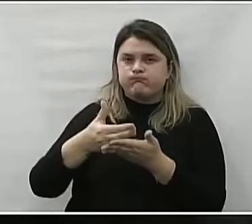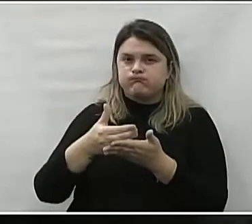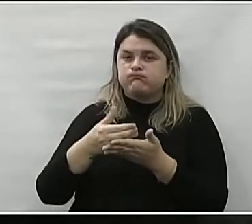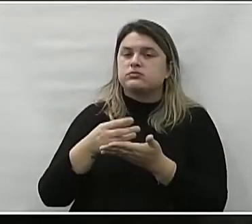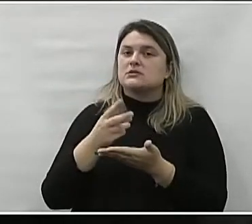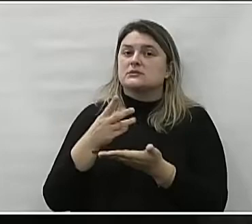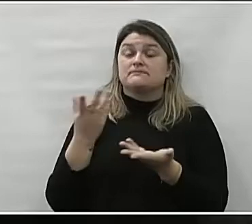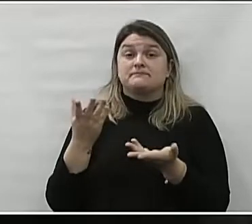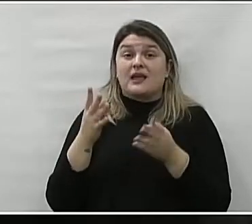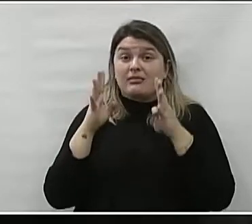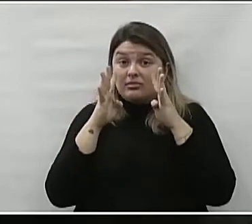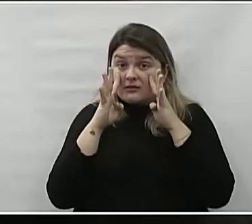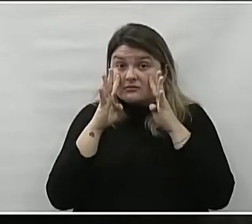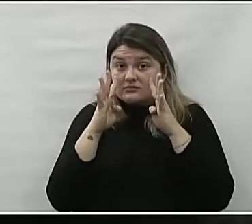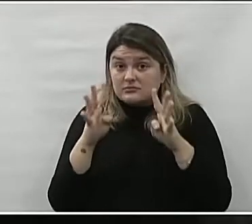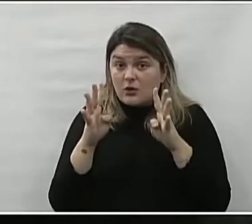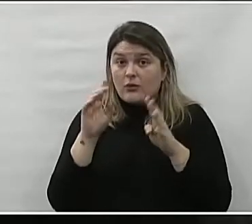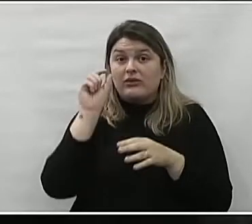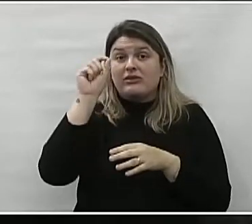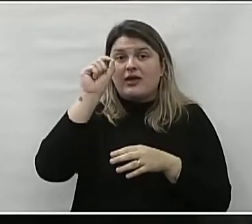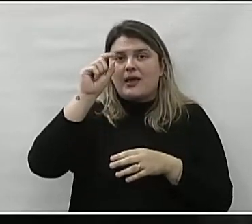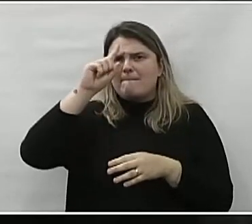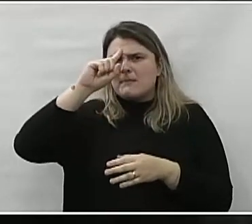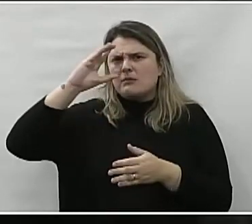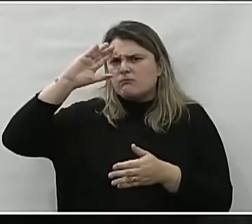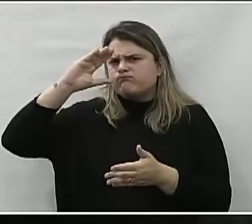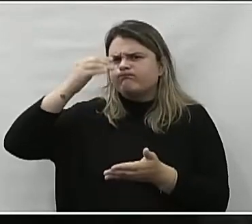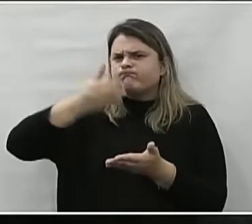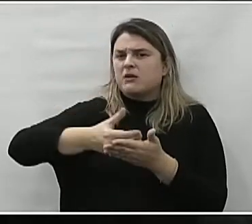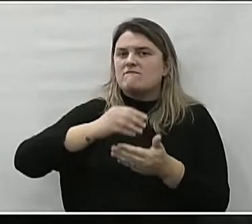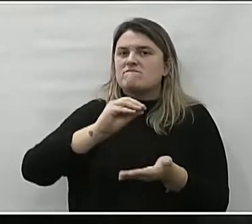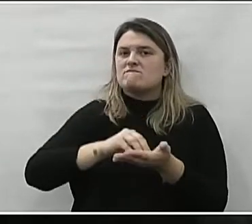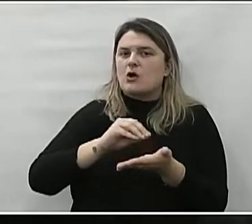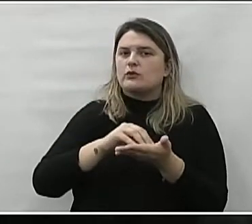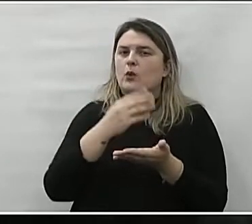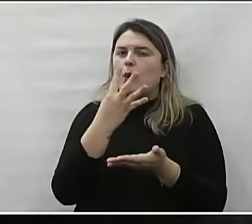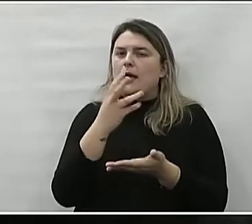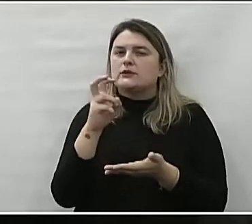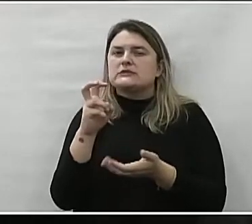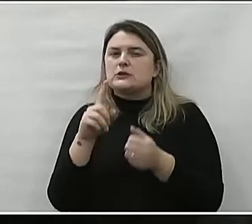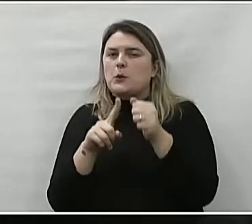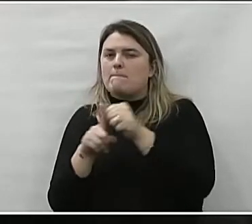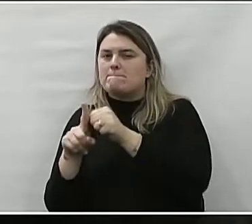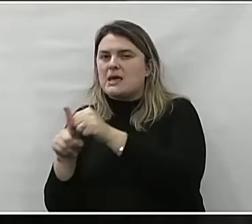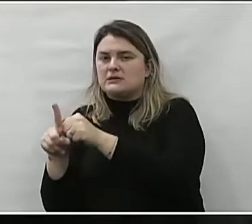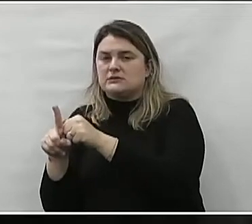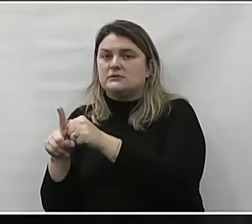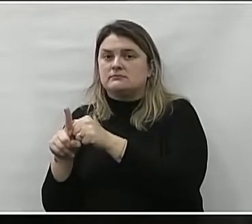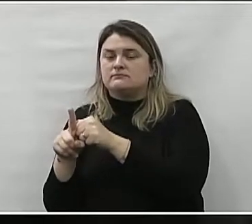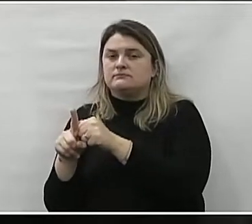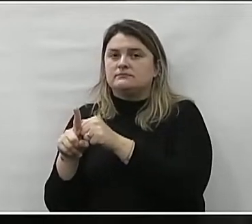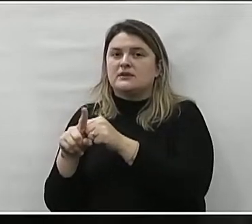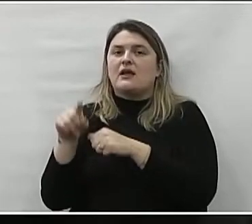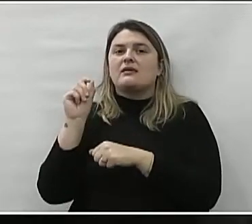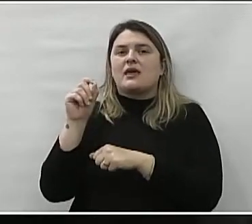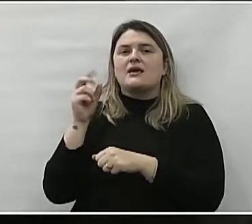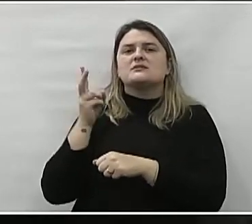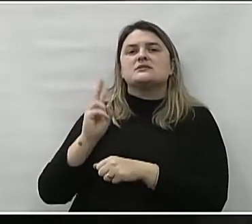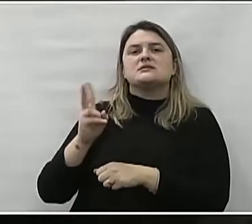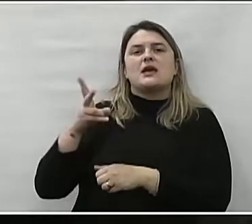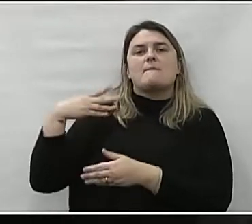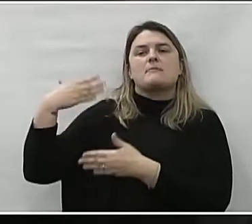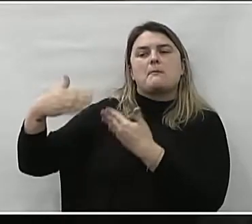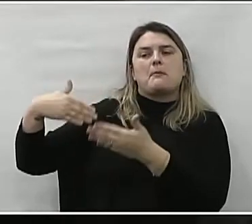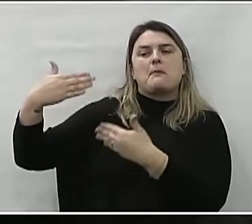nunca é demais mas fica atento realmente aqueles que mandam verbas e faltando quatro cinco meses né para as eleições e aqueles que